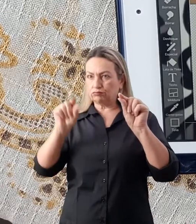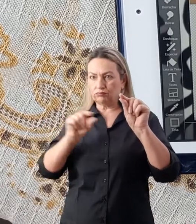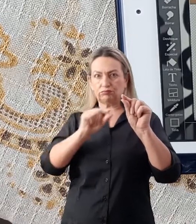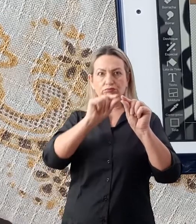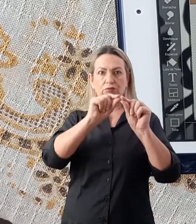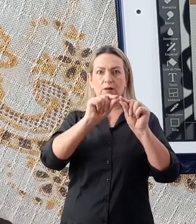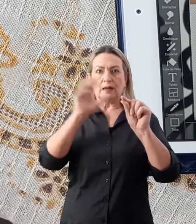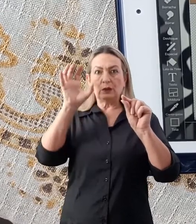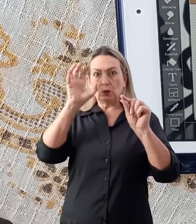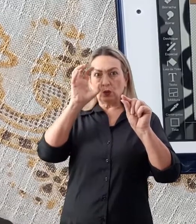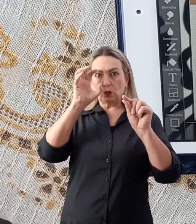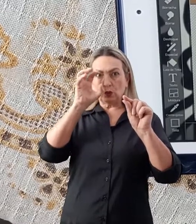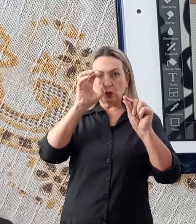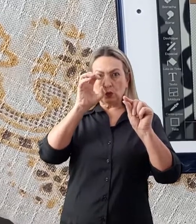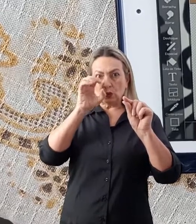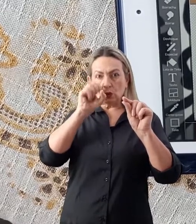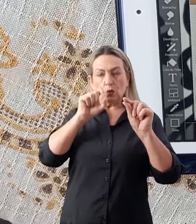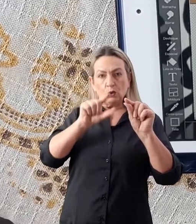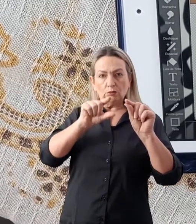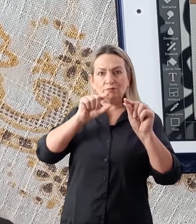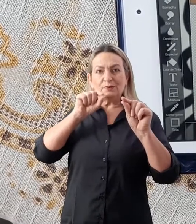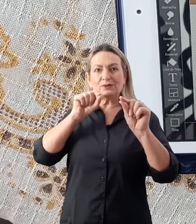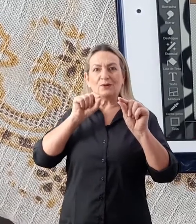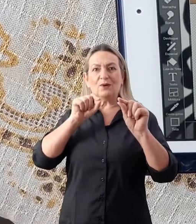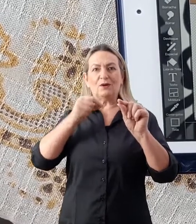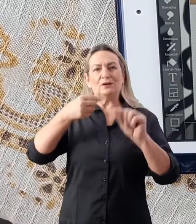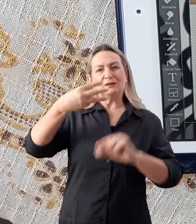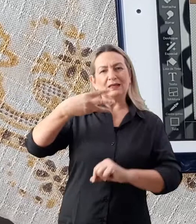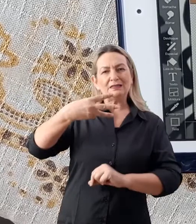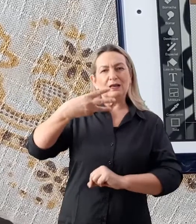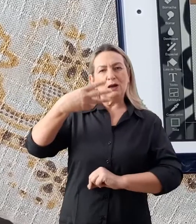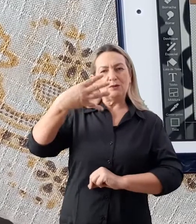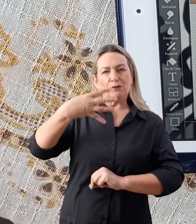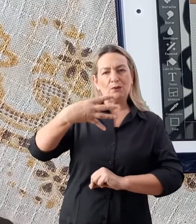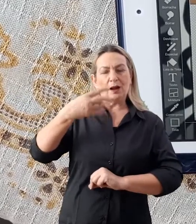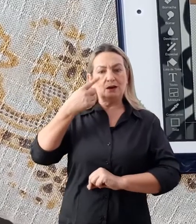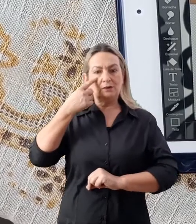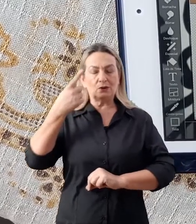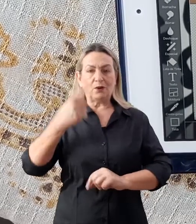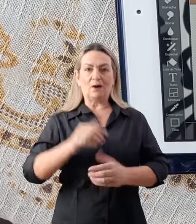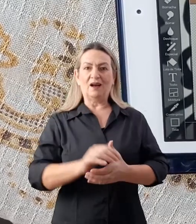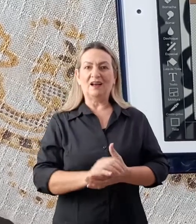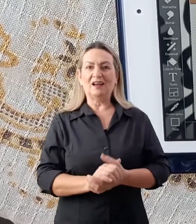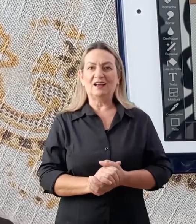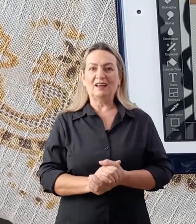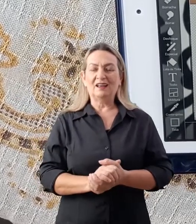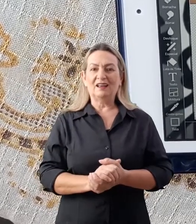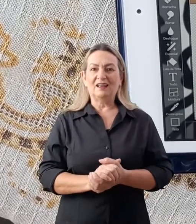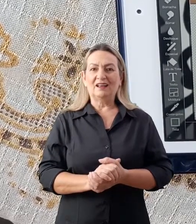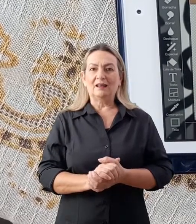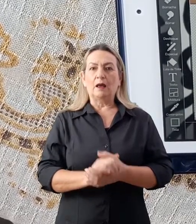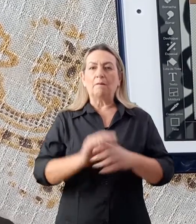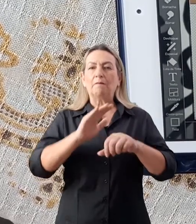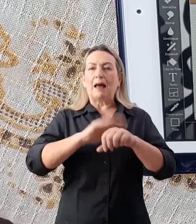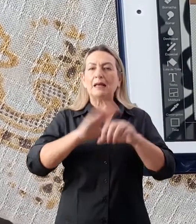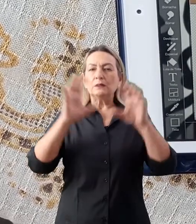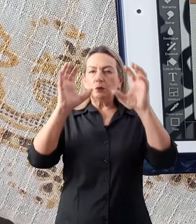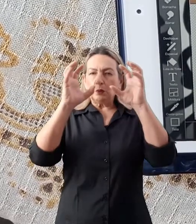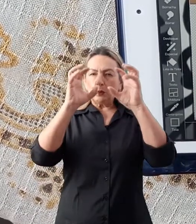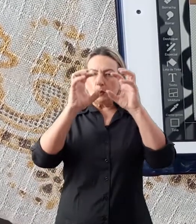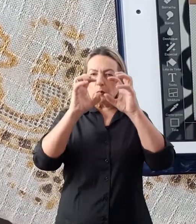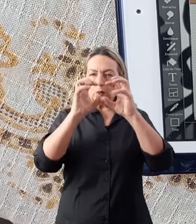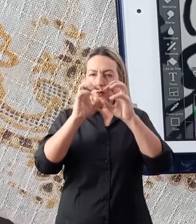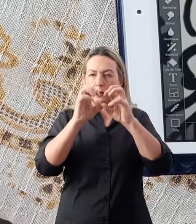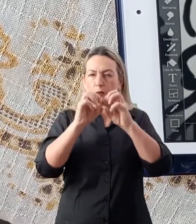aqui, nesse terceiro ou no quarto. E a gente pode, ó, indo aqui mais pro